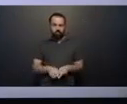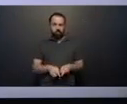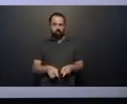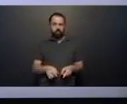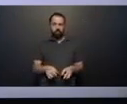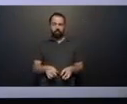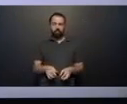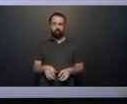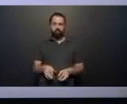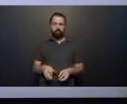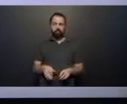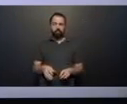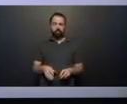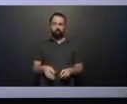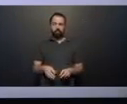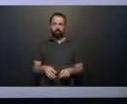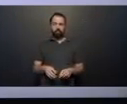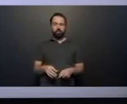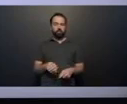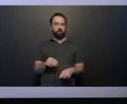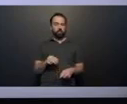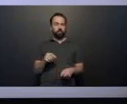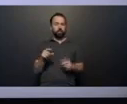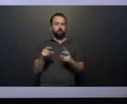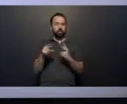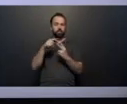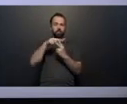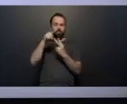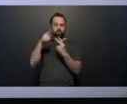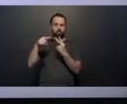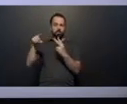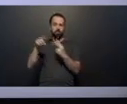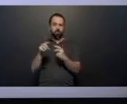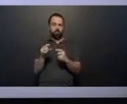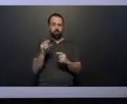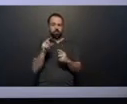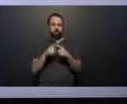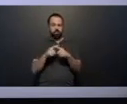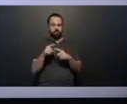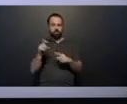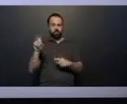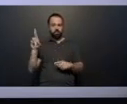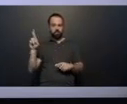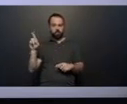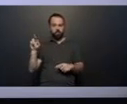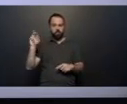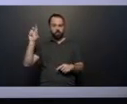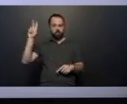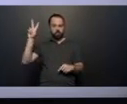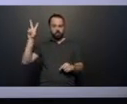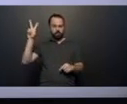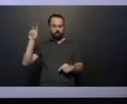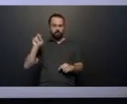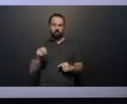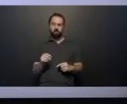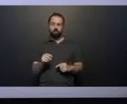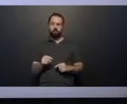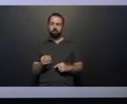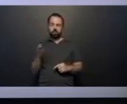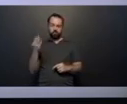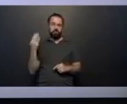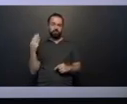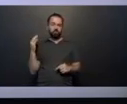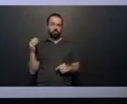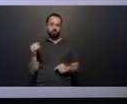de superfície, é π vezes raio ao quadrado. Lembrando, ó, vou voltar um pouquinho